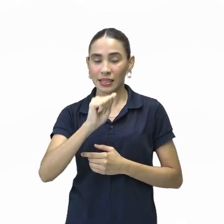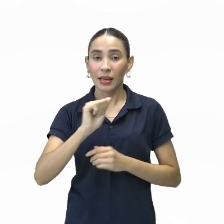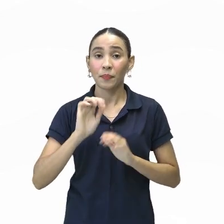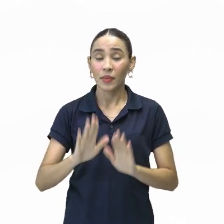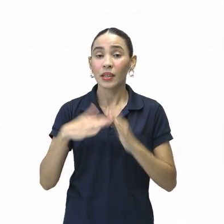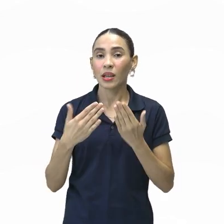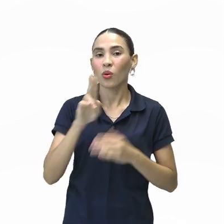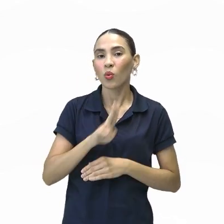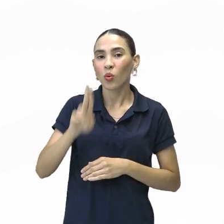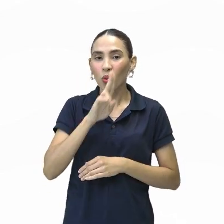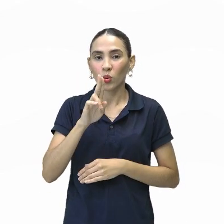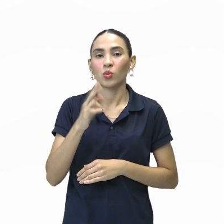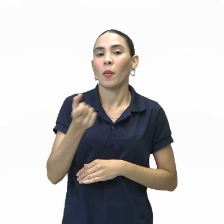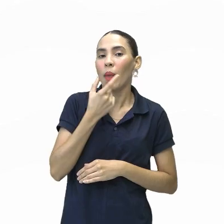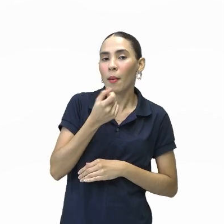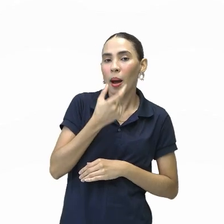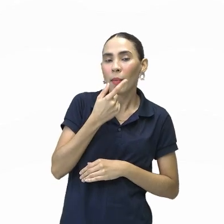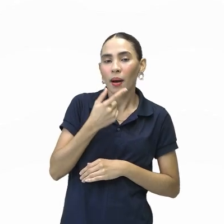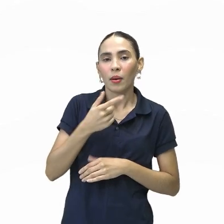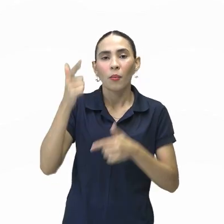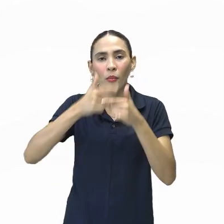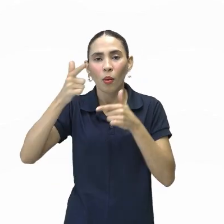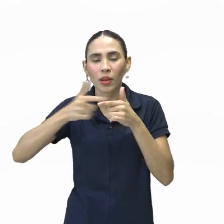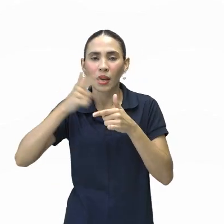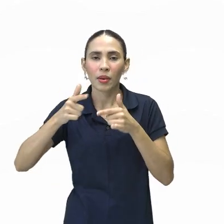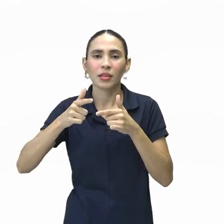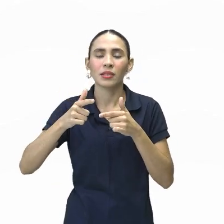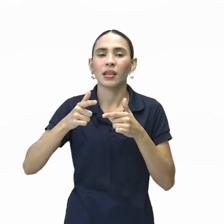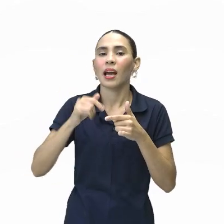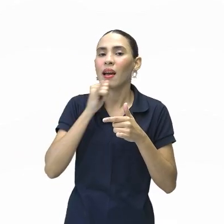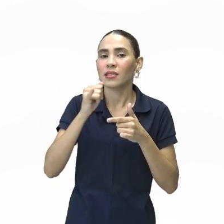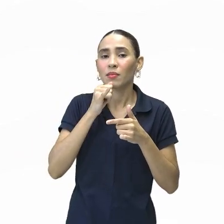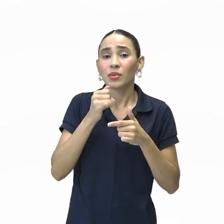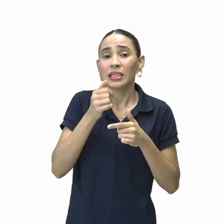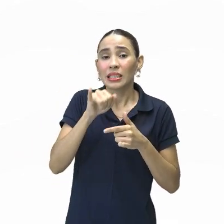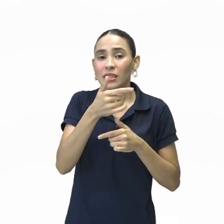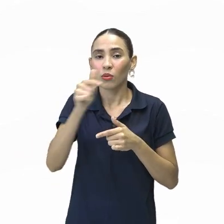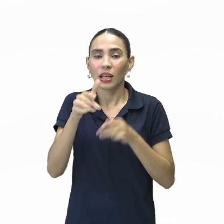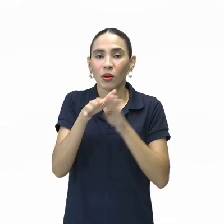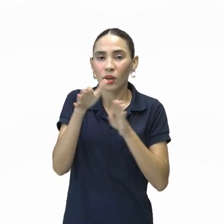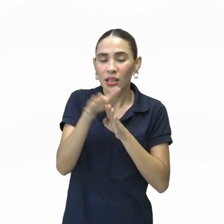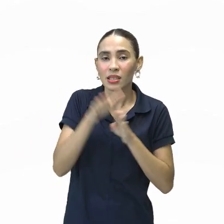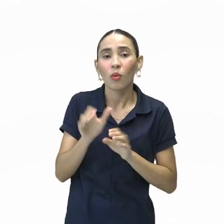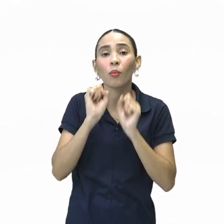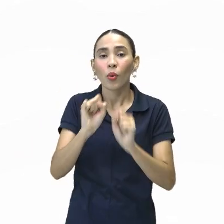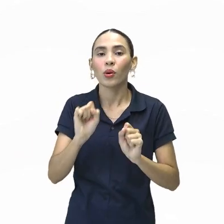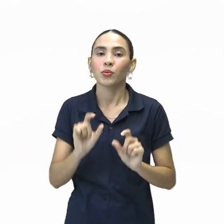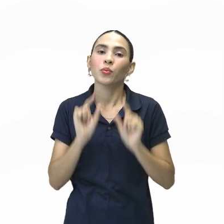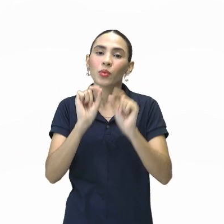Então, o consumo frequente de medicamentos para problemas menores, sem buscar orientação, também pode